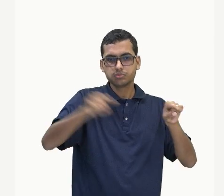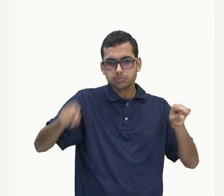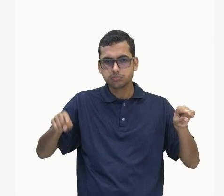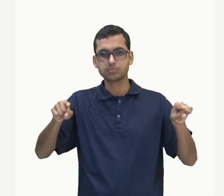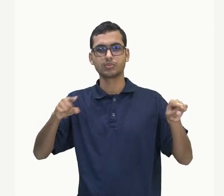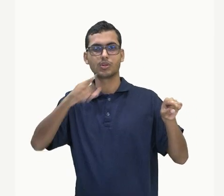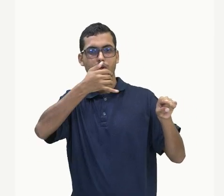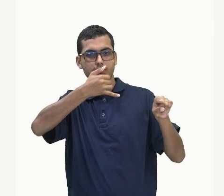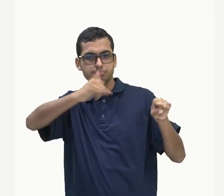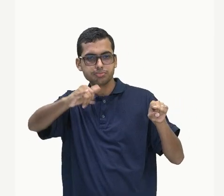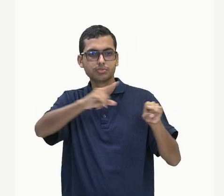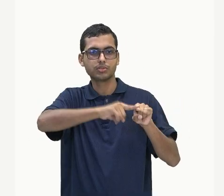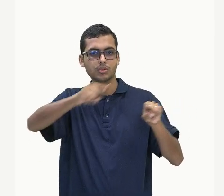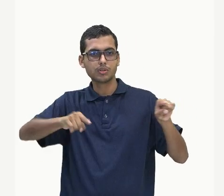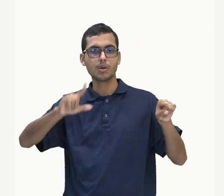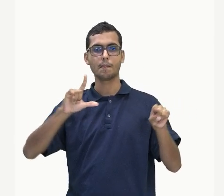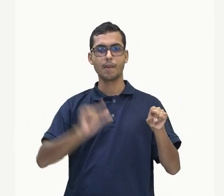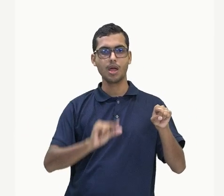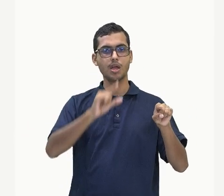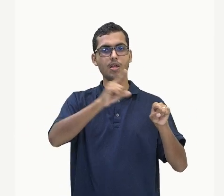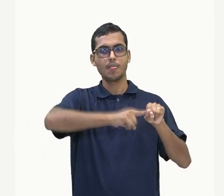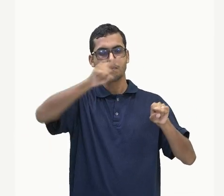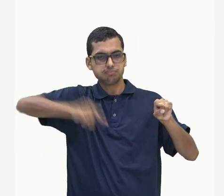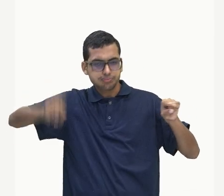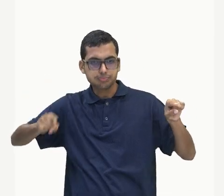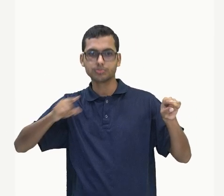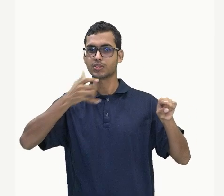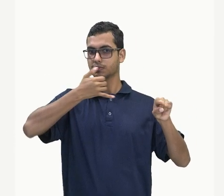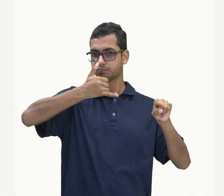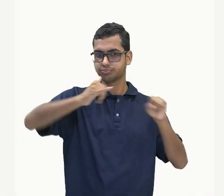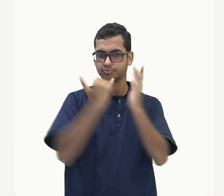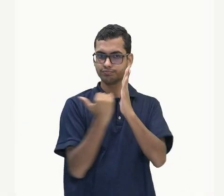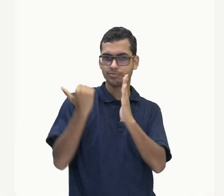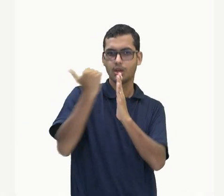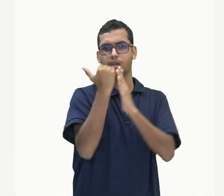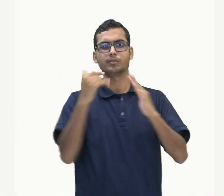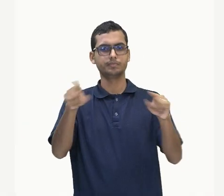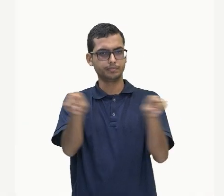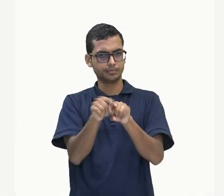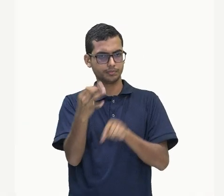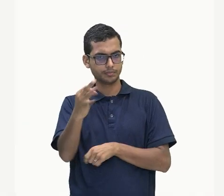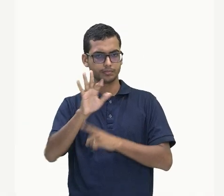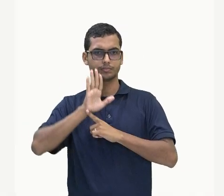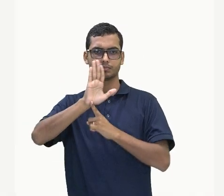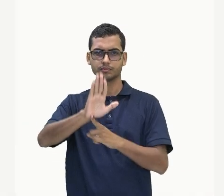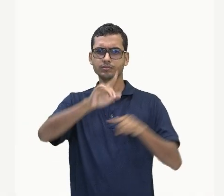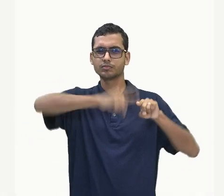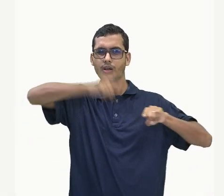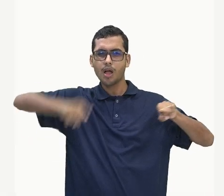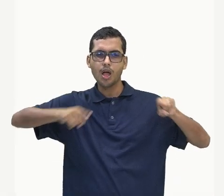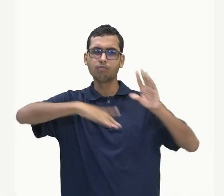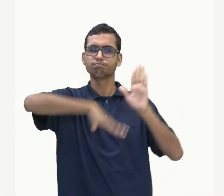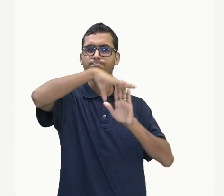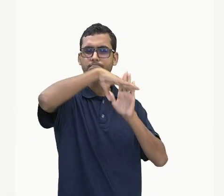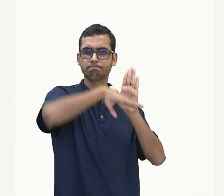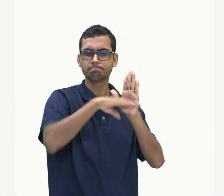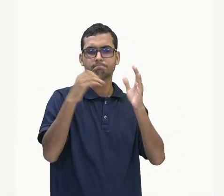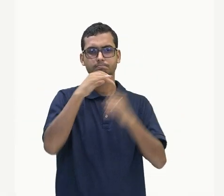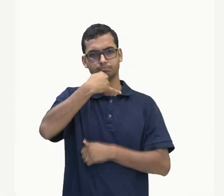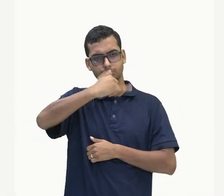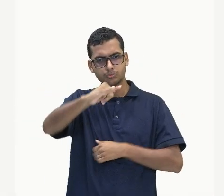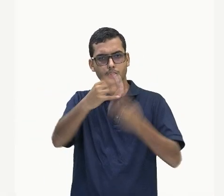energia. Usamos a frequência para classificar as ondas eletromagnéticas, sendo essa